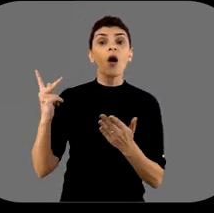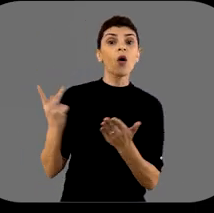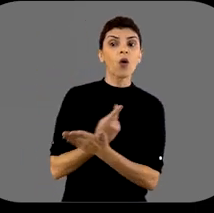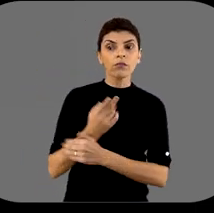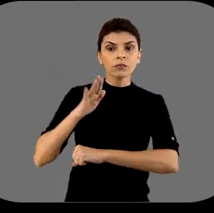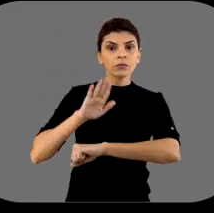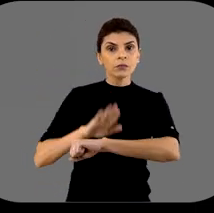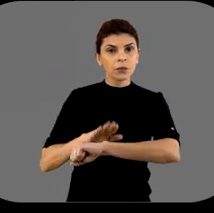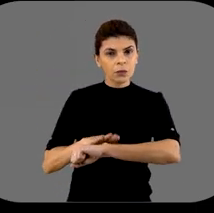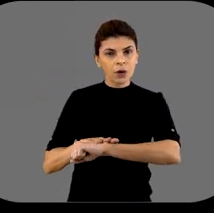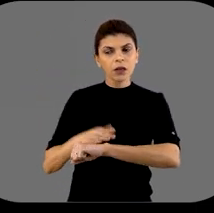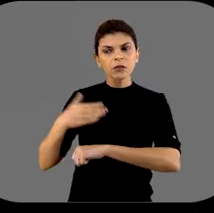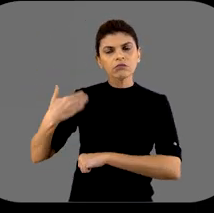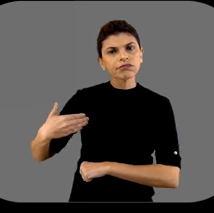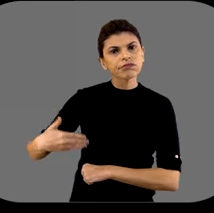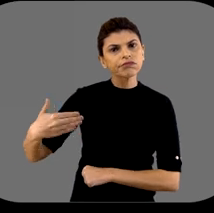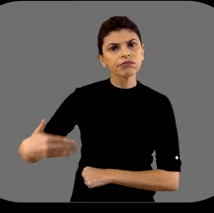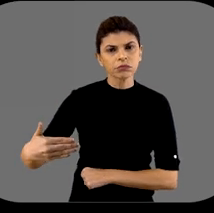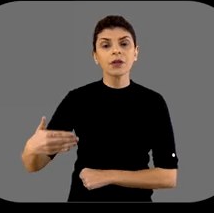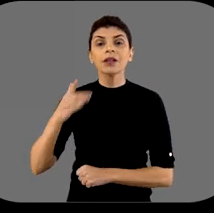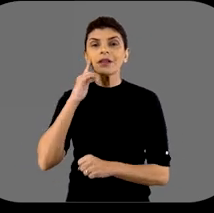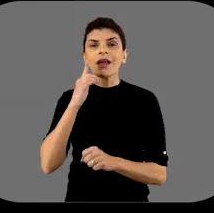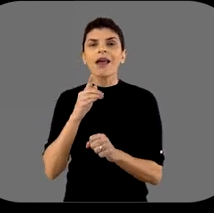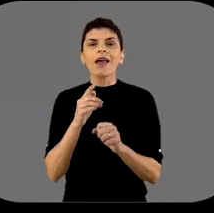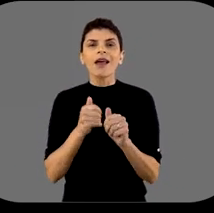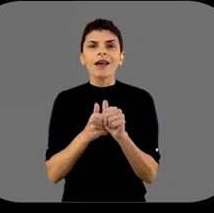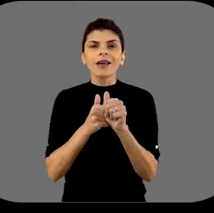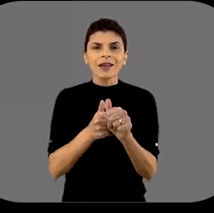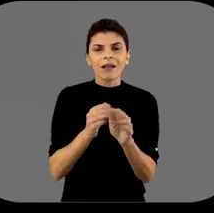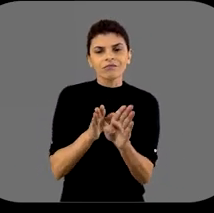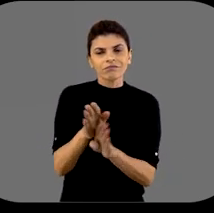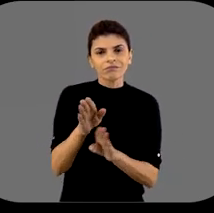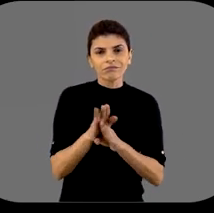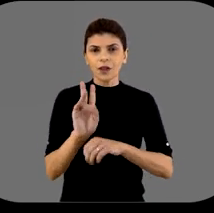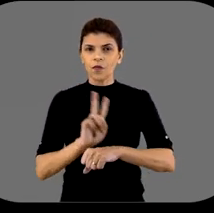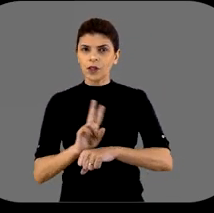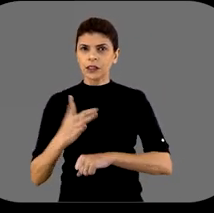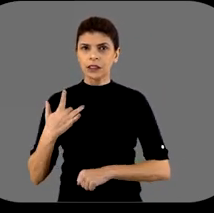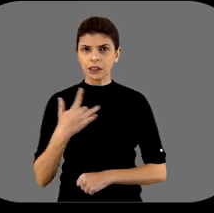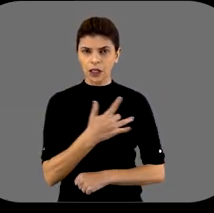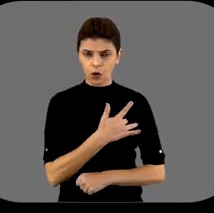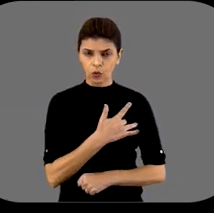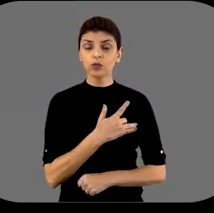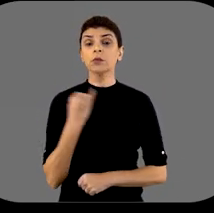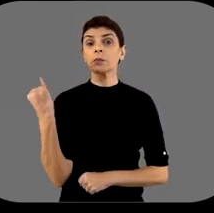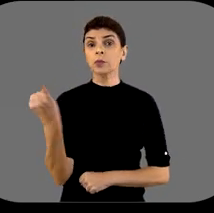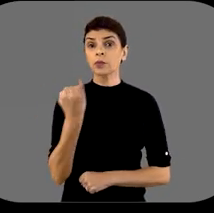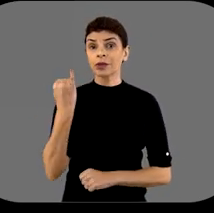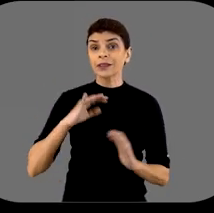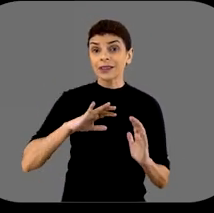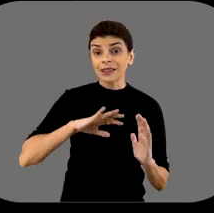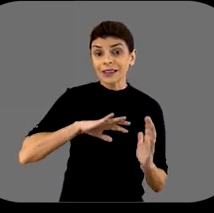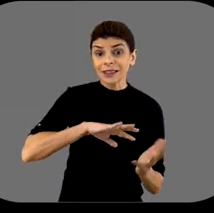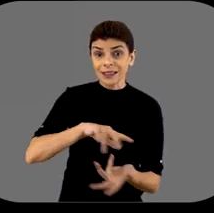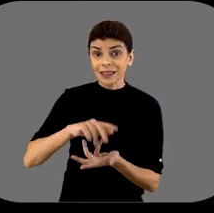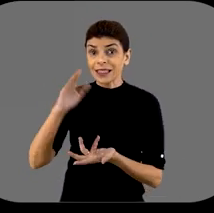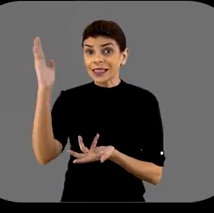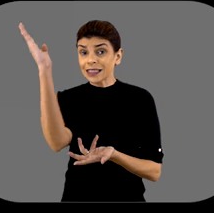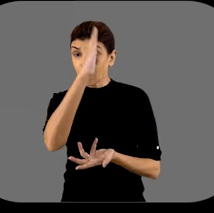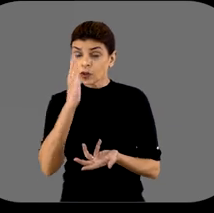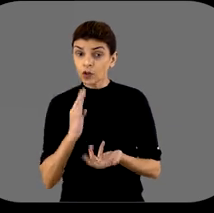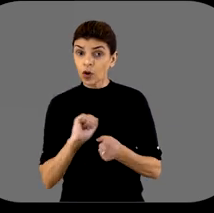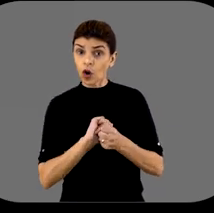definições operacionais contidas no Guia de Vigilância Epidemiológica de Emergência de Saúde Pública de Importância Nacional pela doença pelo